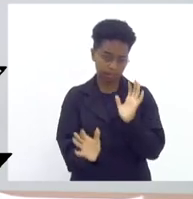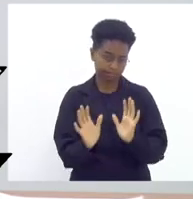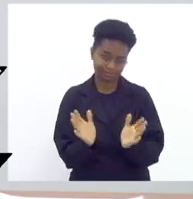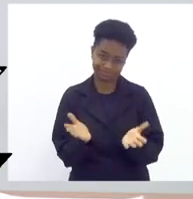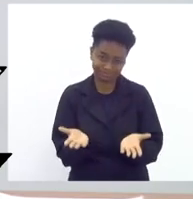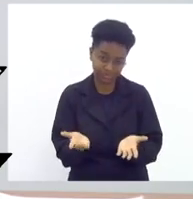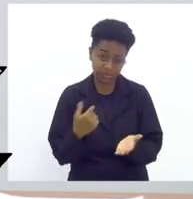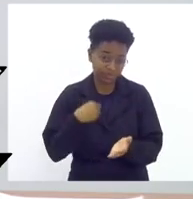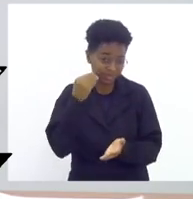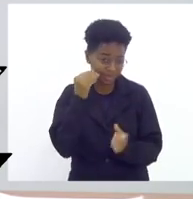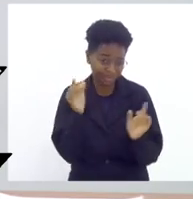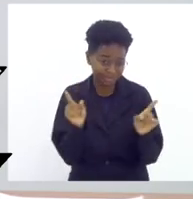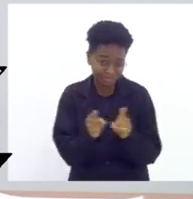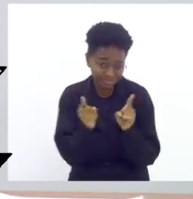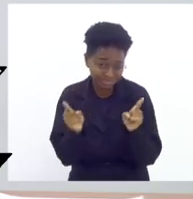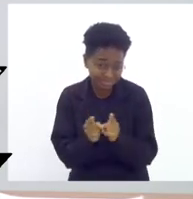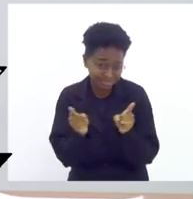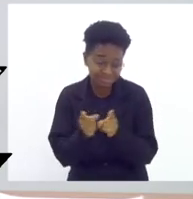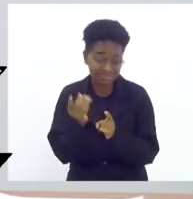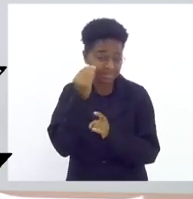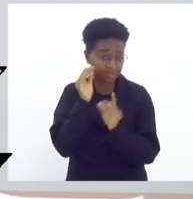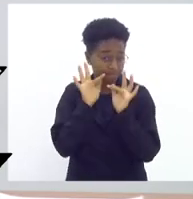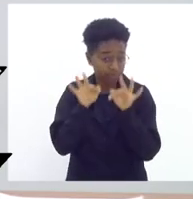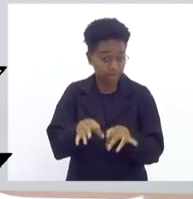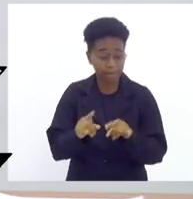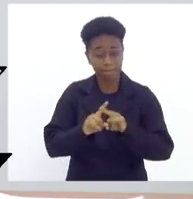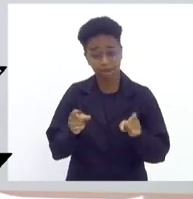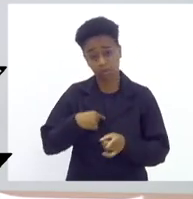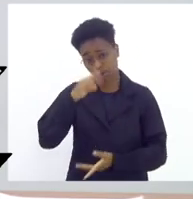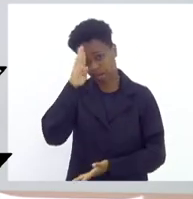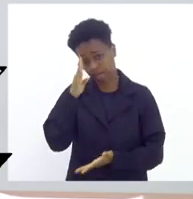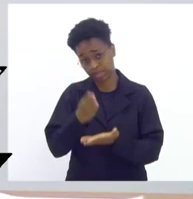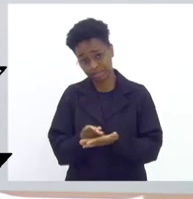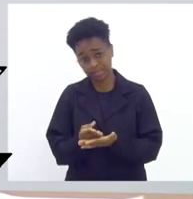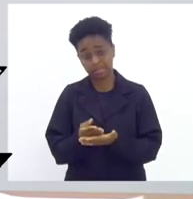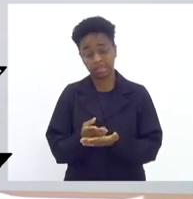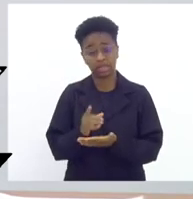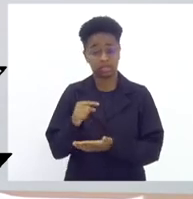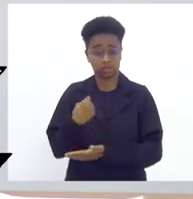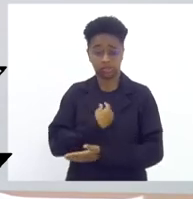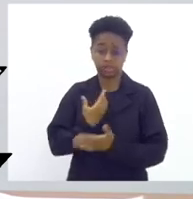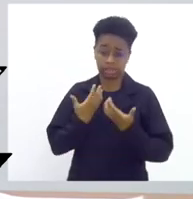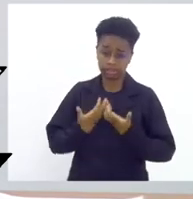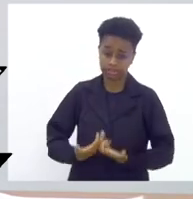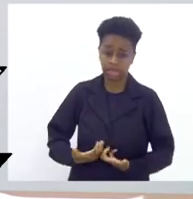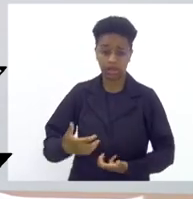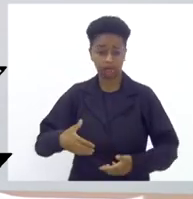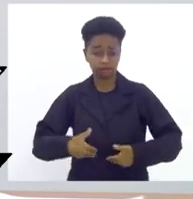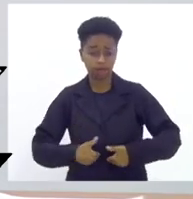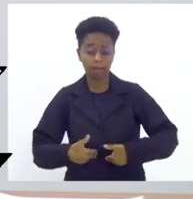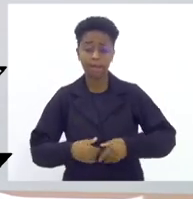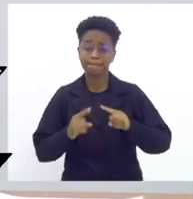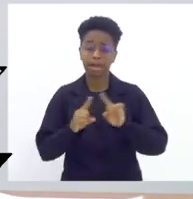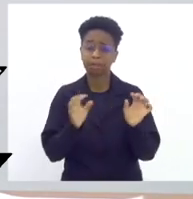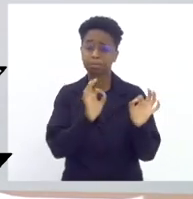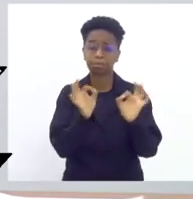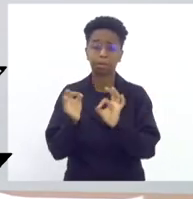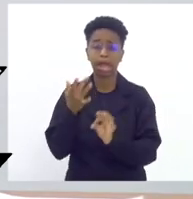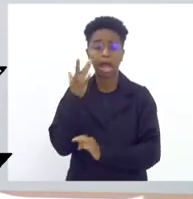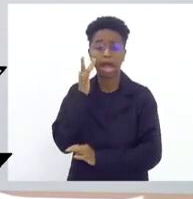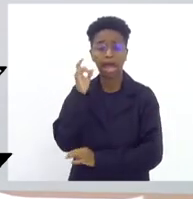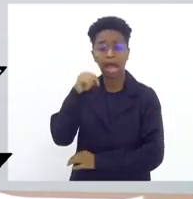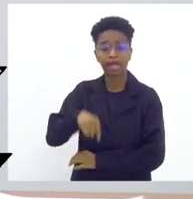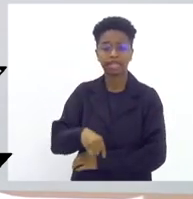aqui afunilando para a gente terminar mas acredito que não é embora cansados com um pouco de fome ninguém tá achando